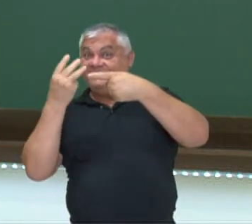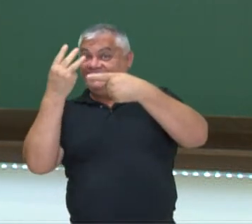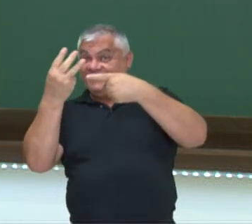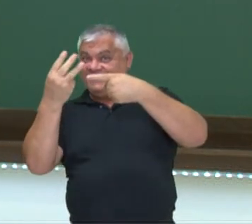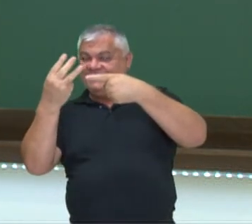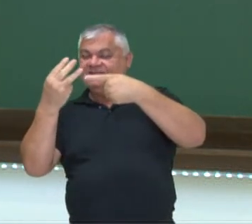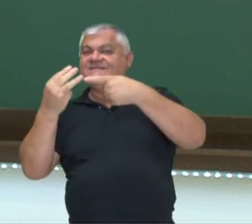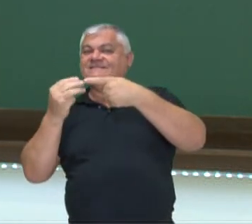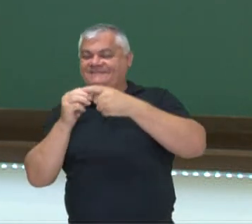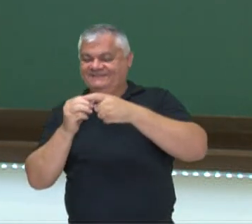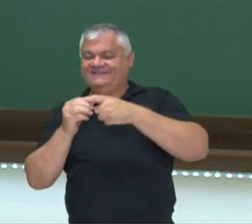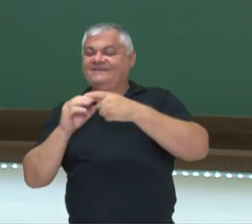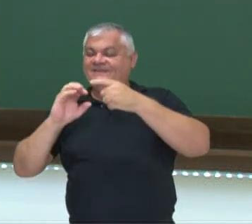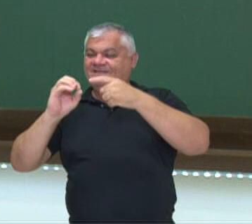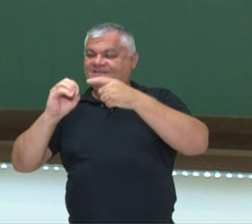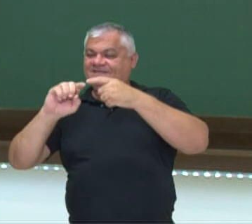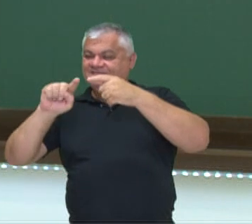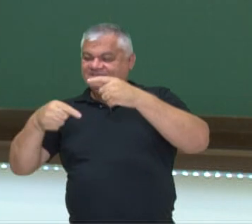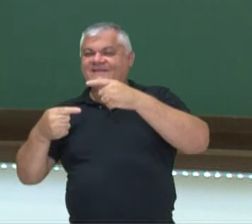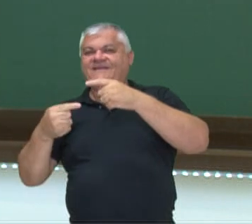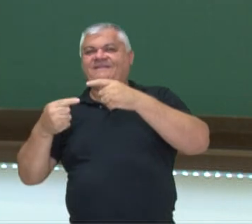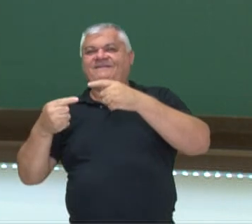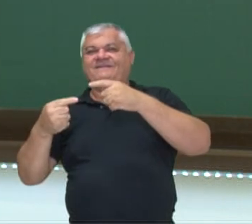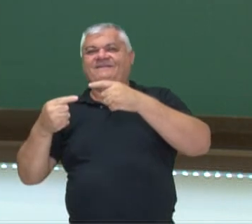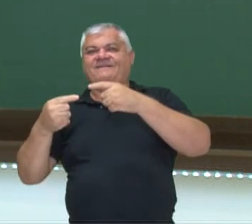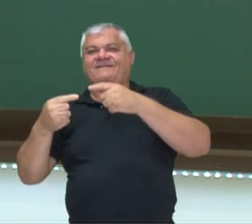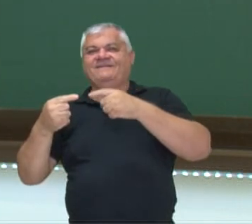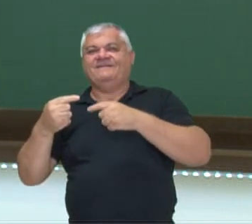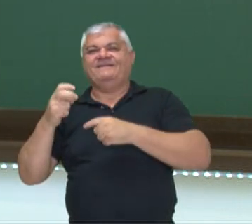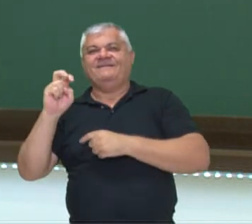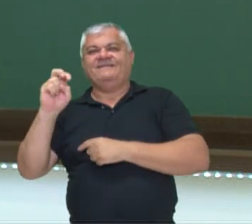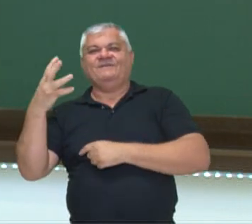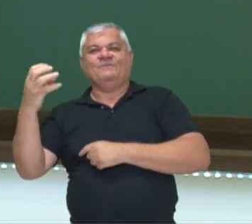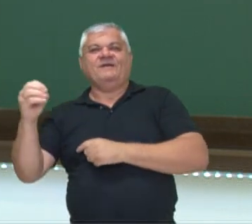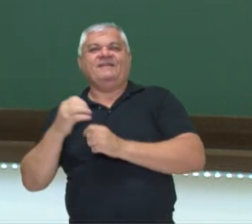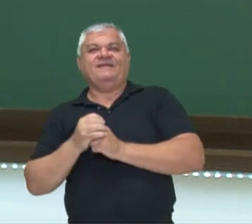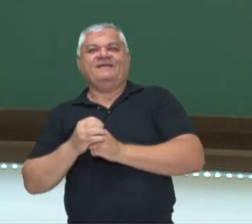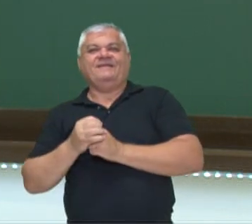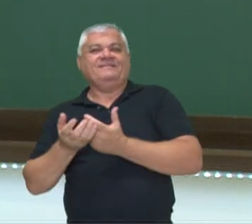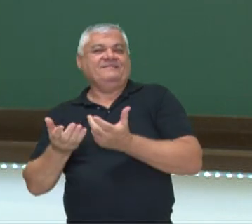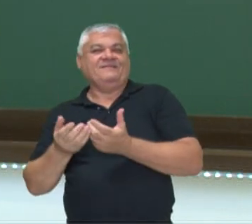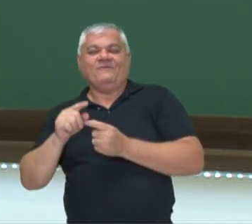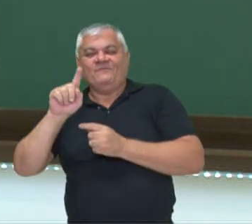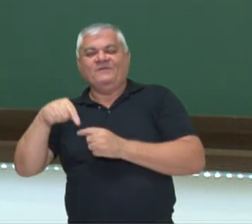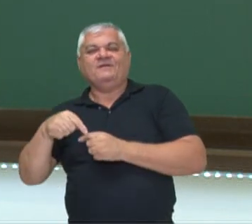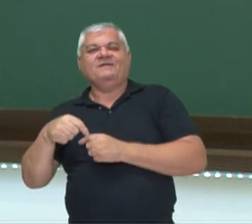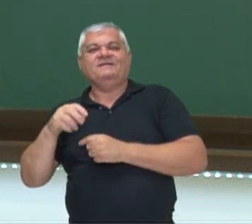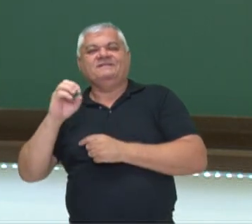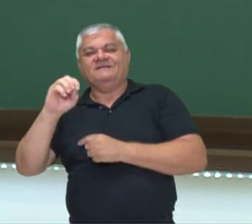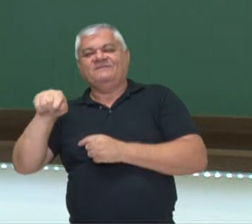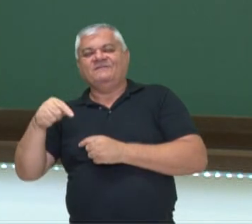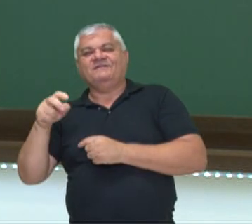Ficou 0,540. Como eu não preciso contar o último zero, ficou como? 0,54.